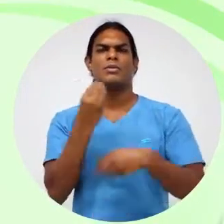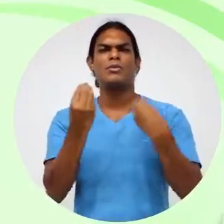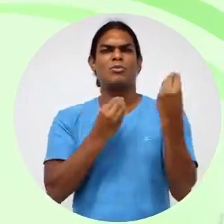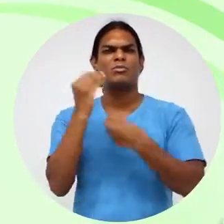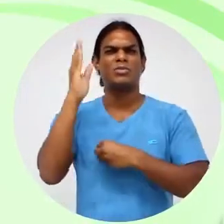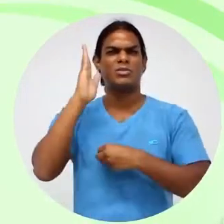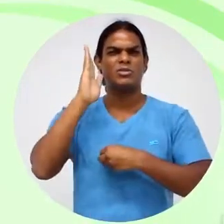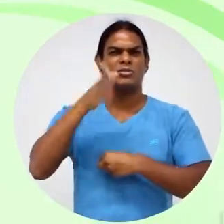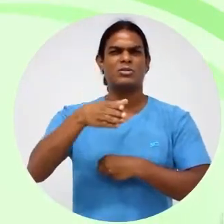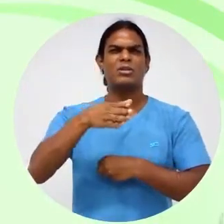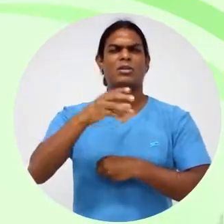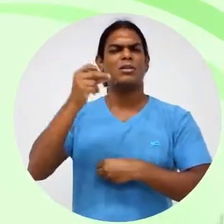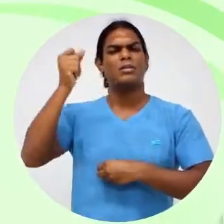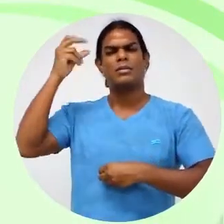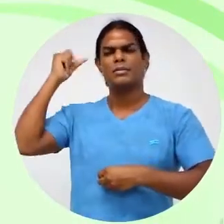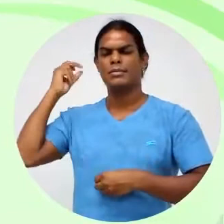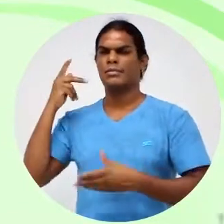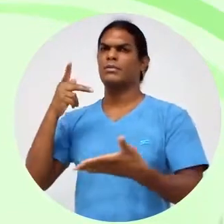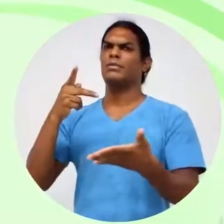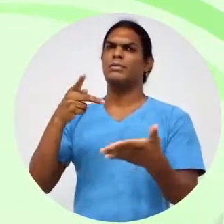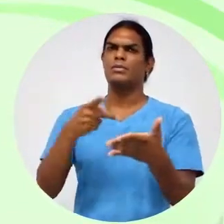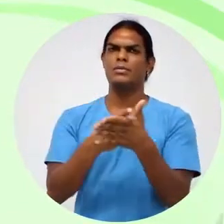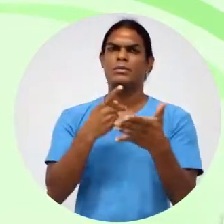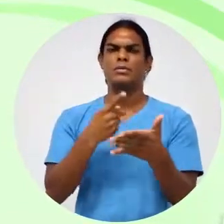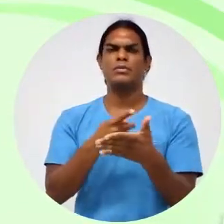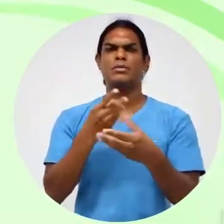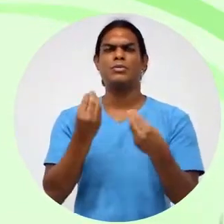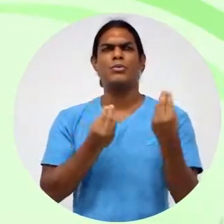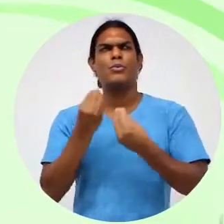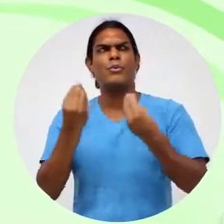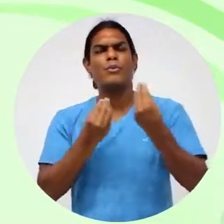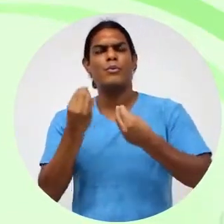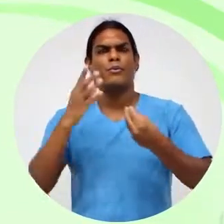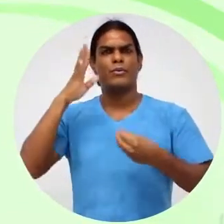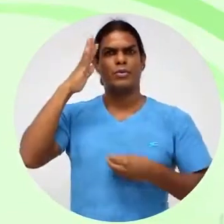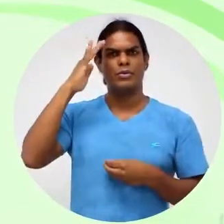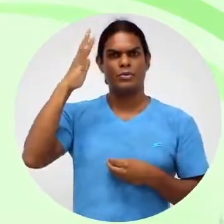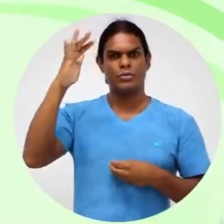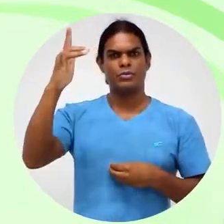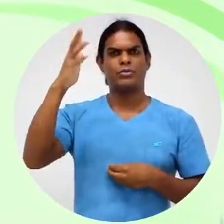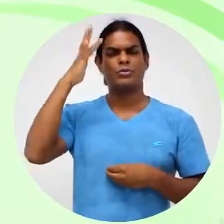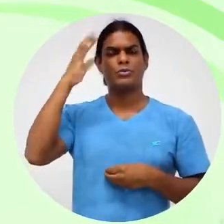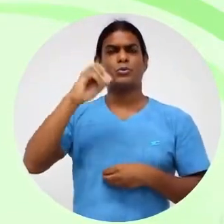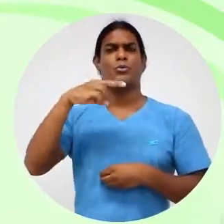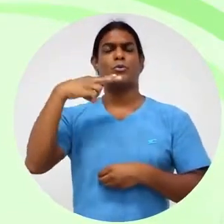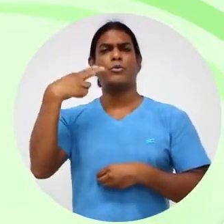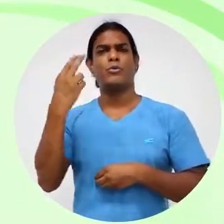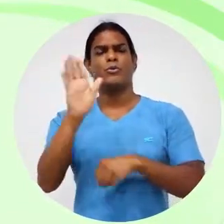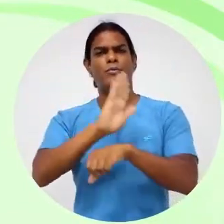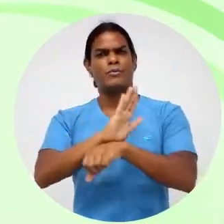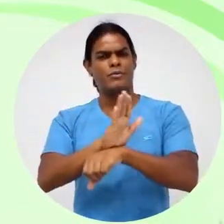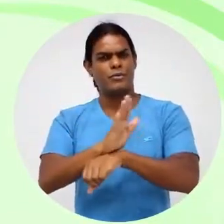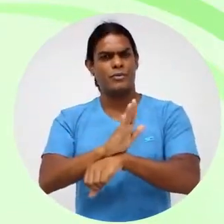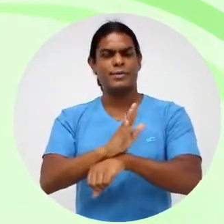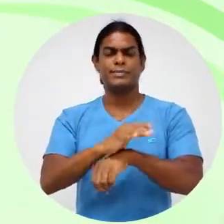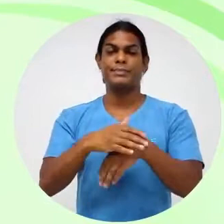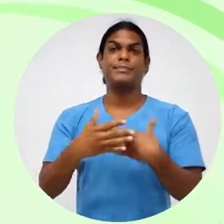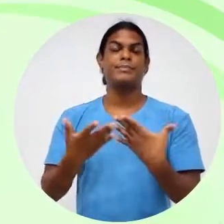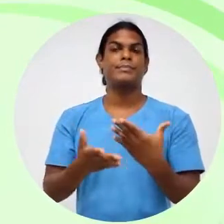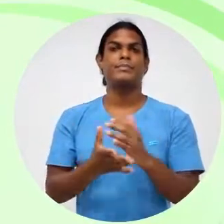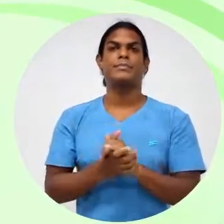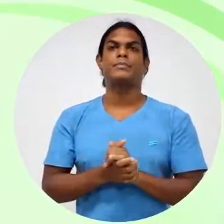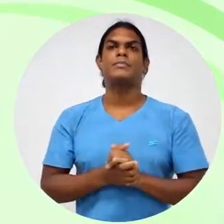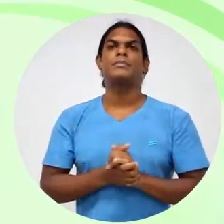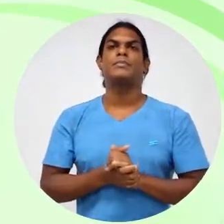voltasse a essa cena que foi vivida ou por nós, ou foi um sonho que tivemos, ou foi algum filme que assistimos. Enfim,